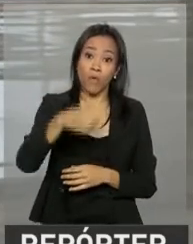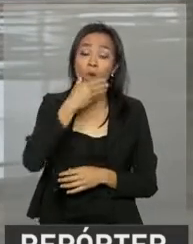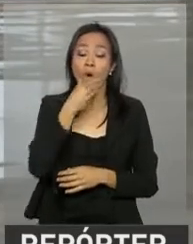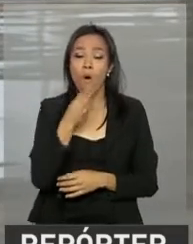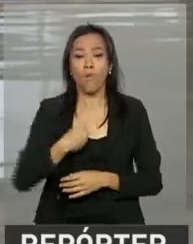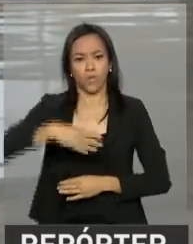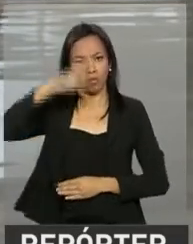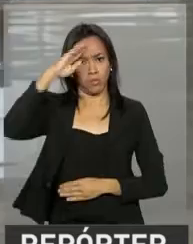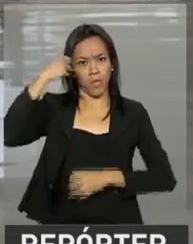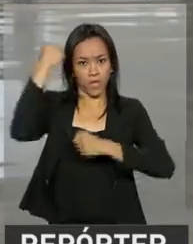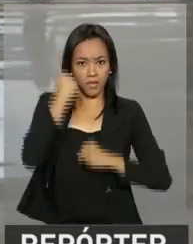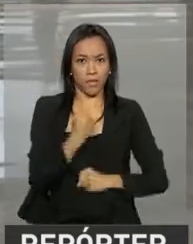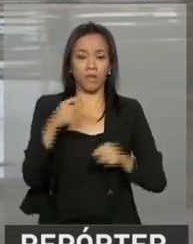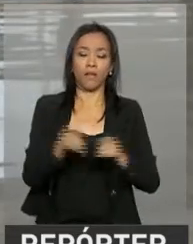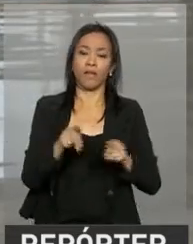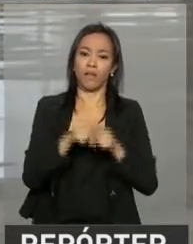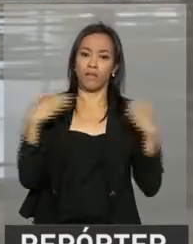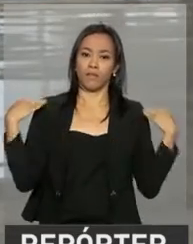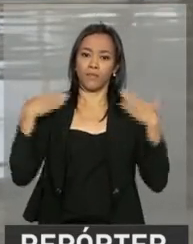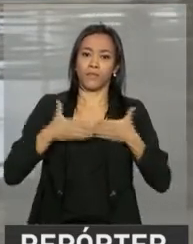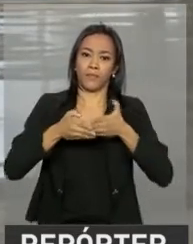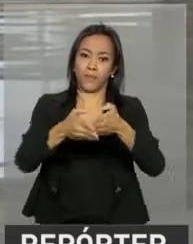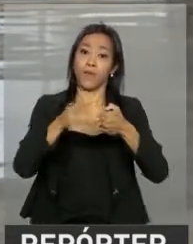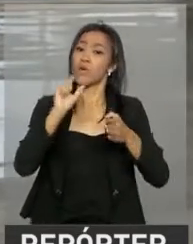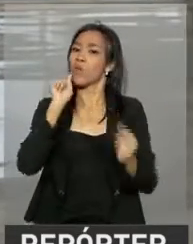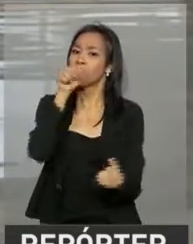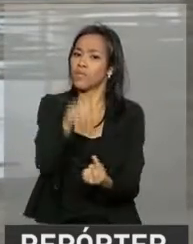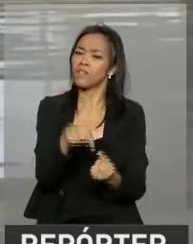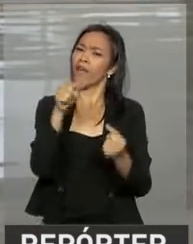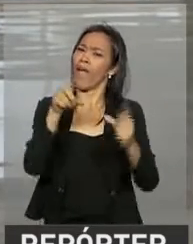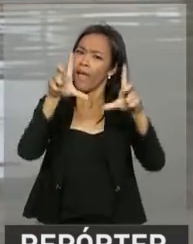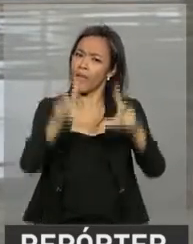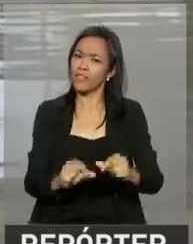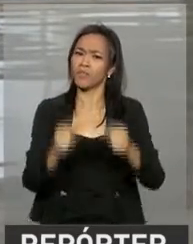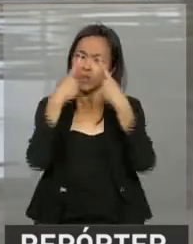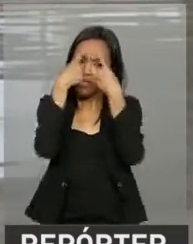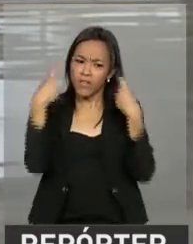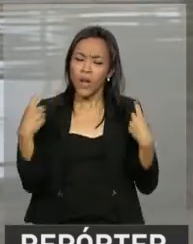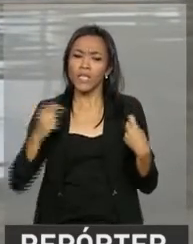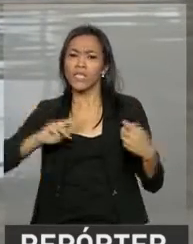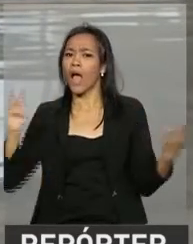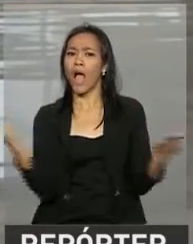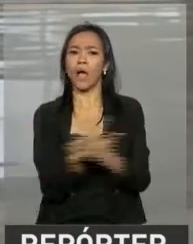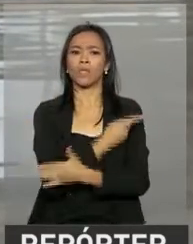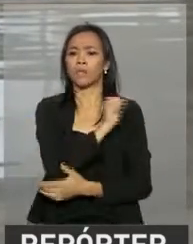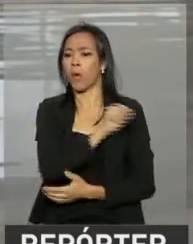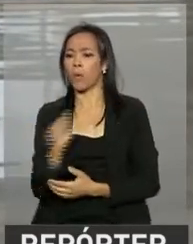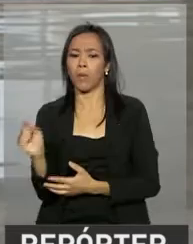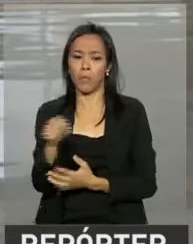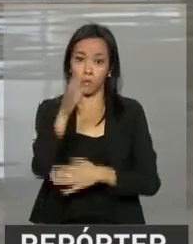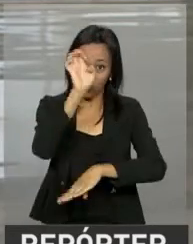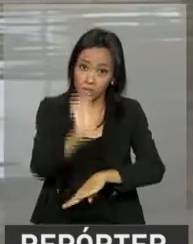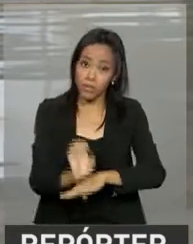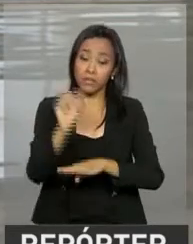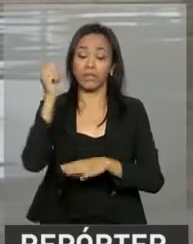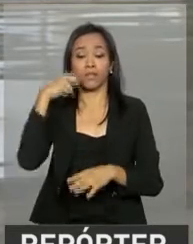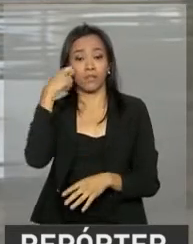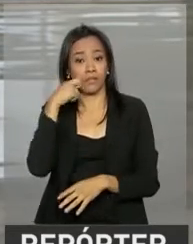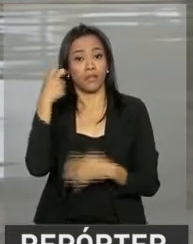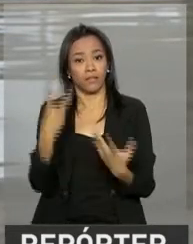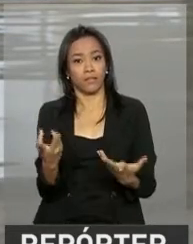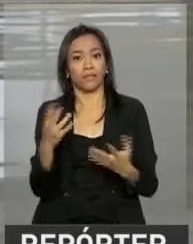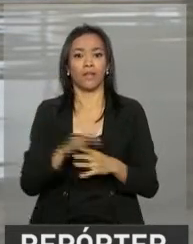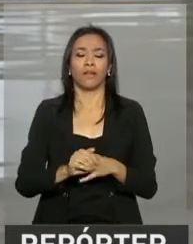e que estão atuando para diminuir a ipa conter a onda de violência e ataques contra prédios e veículos